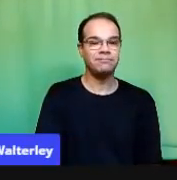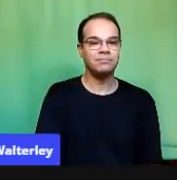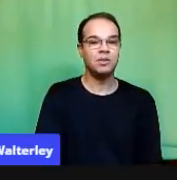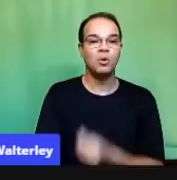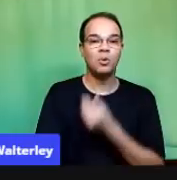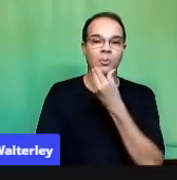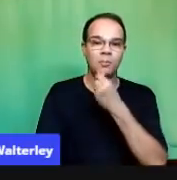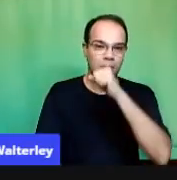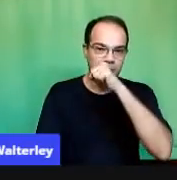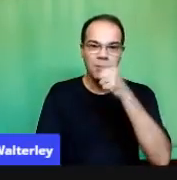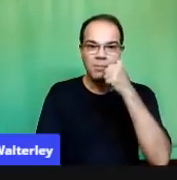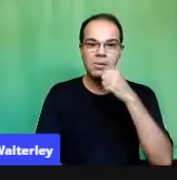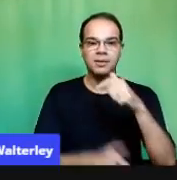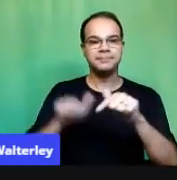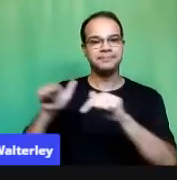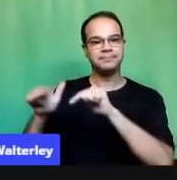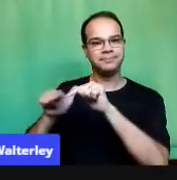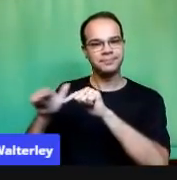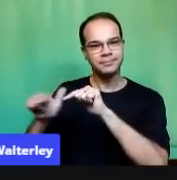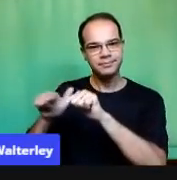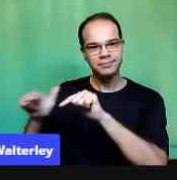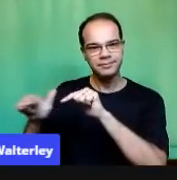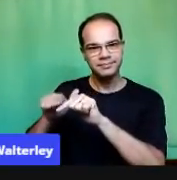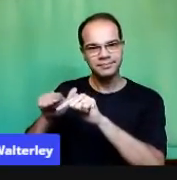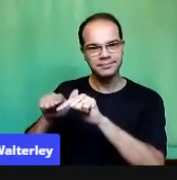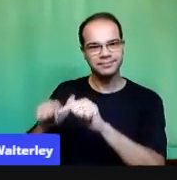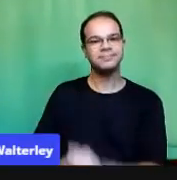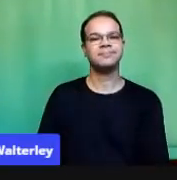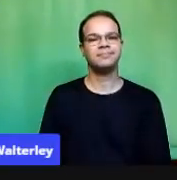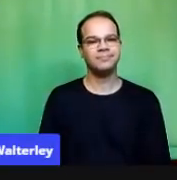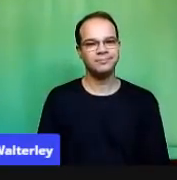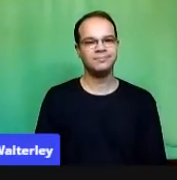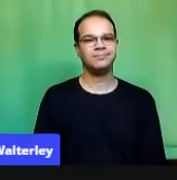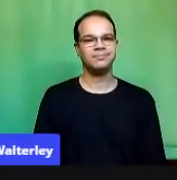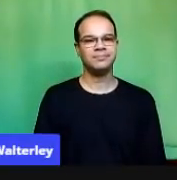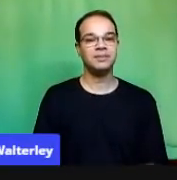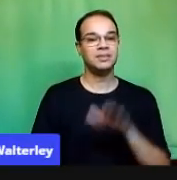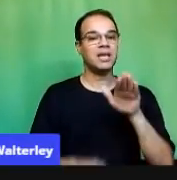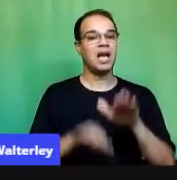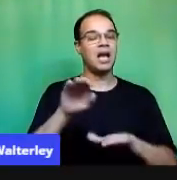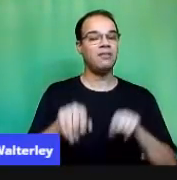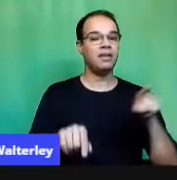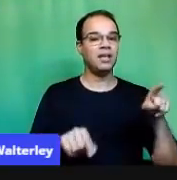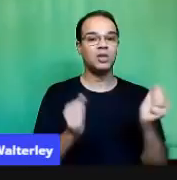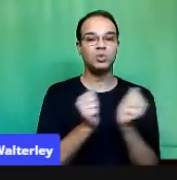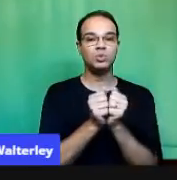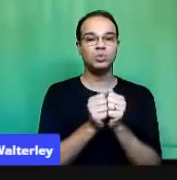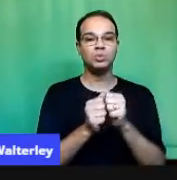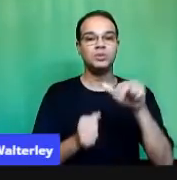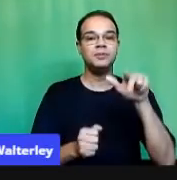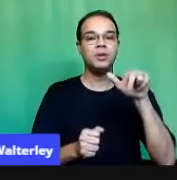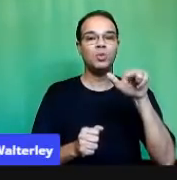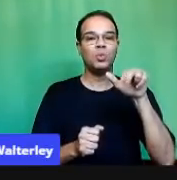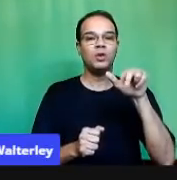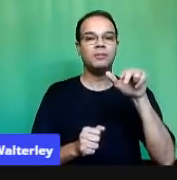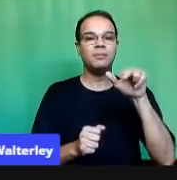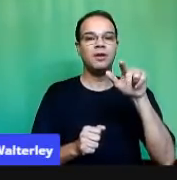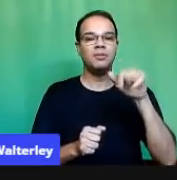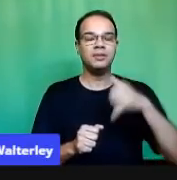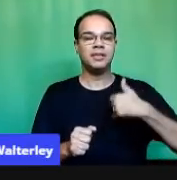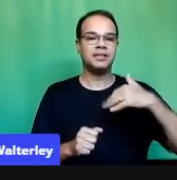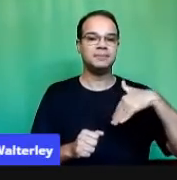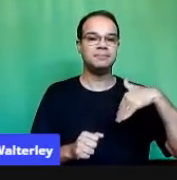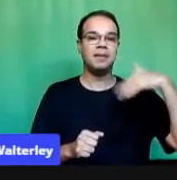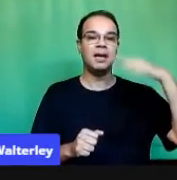trabalham. Muitas vezes ela vai estar até mesmo com um irmão mais velho e outra